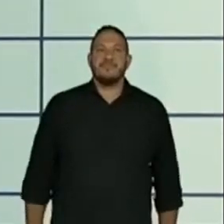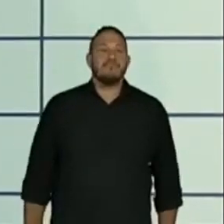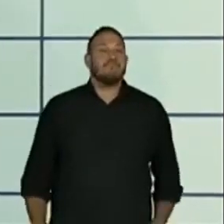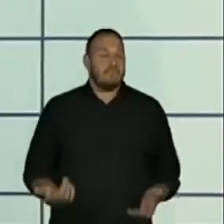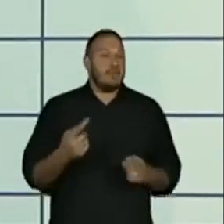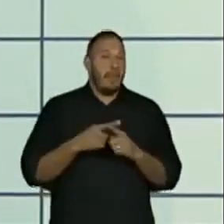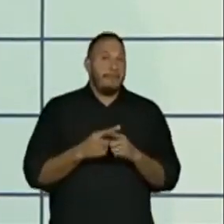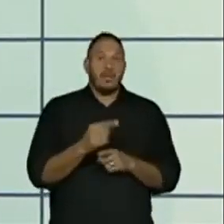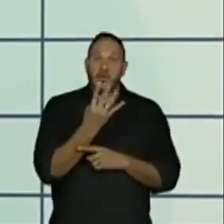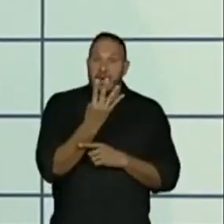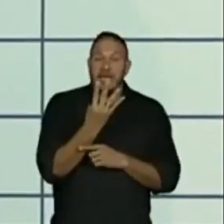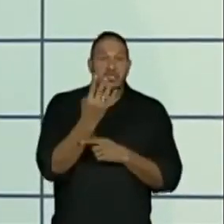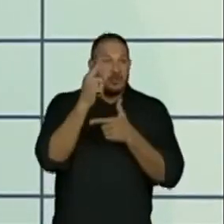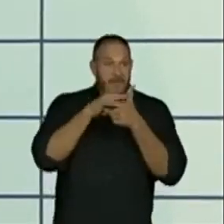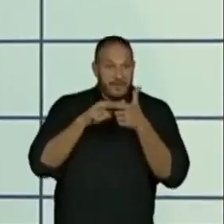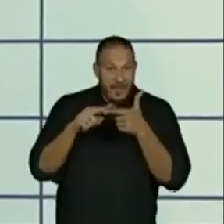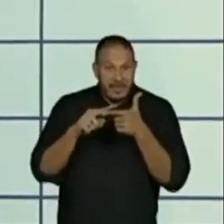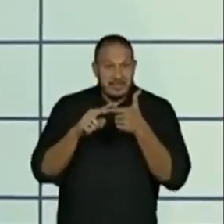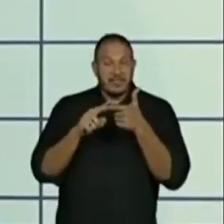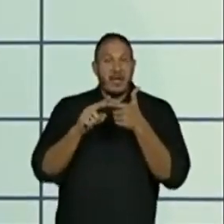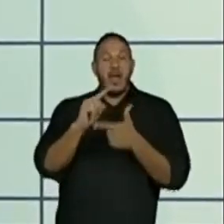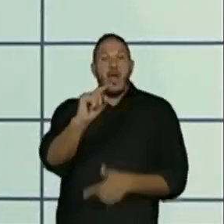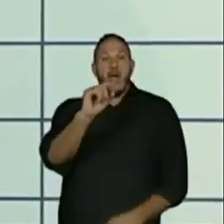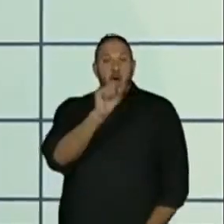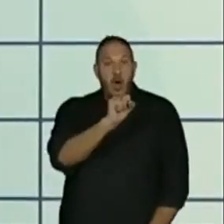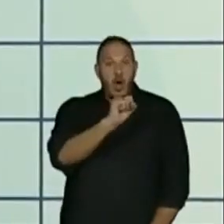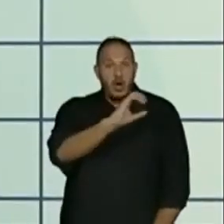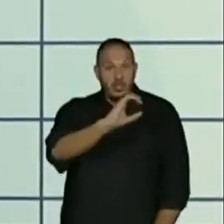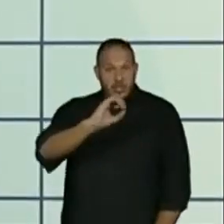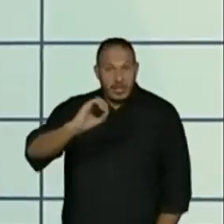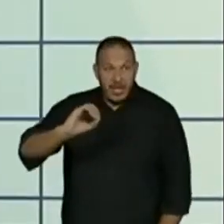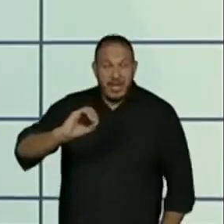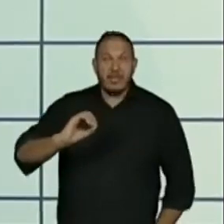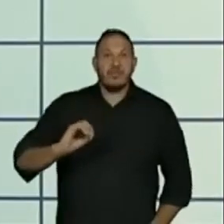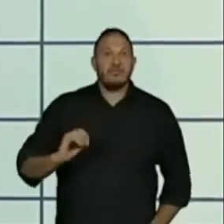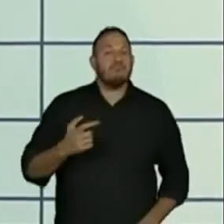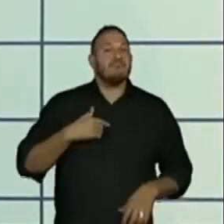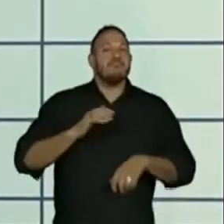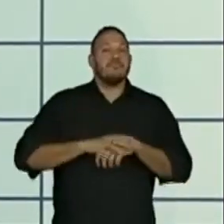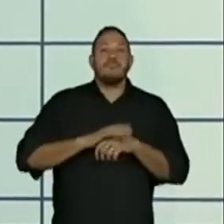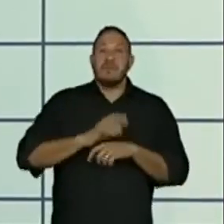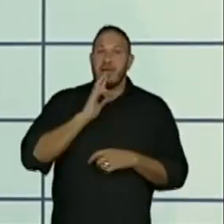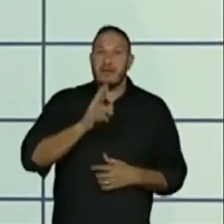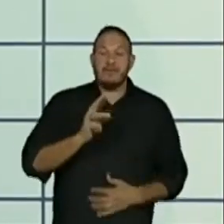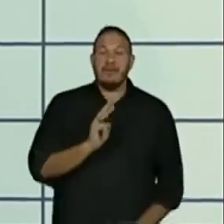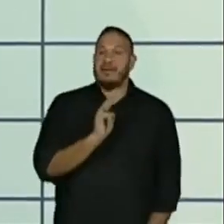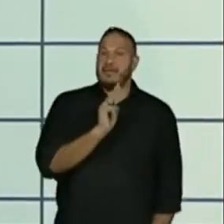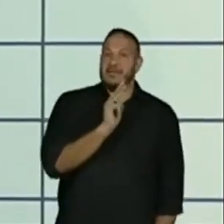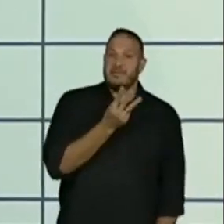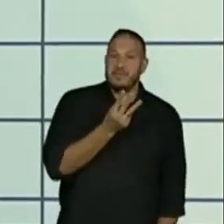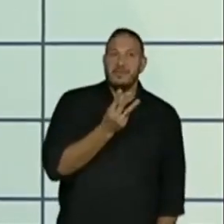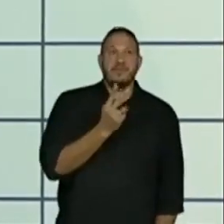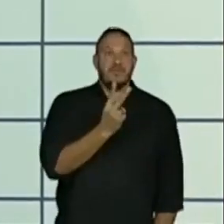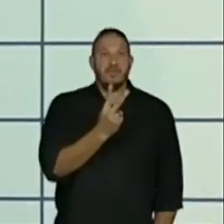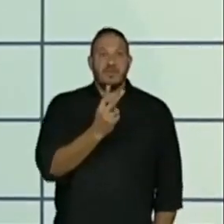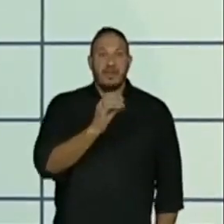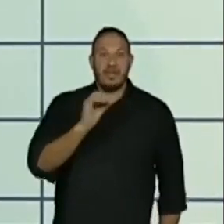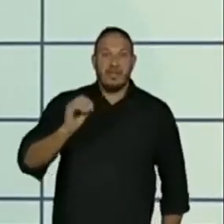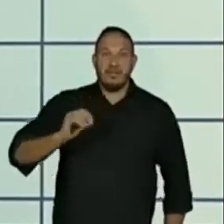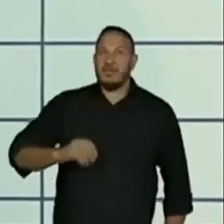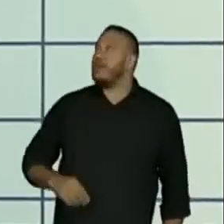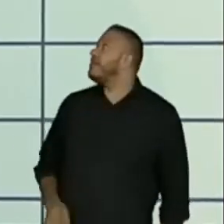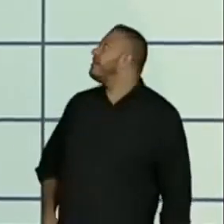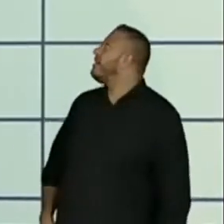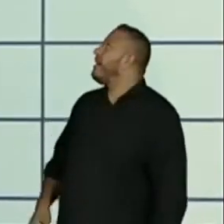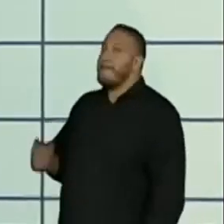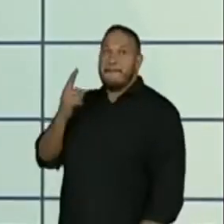Porque 4 vezes o número 800 vai me resultar no número 3.200. Eu estou